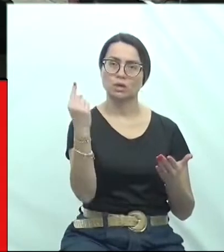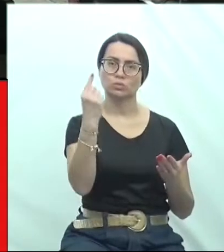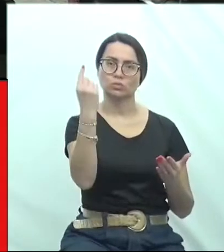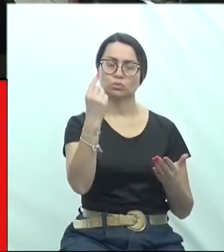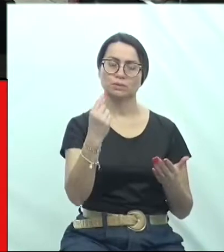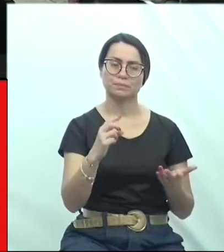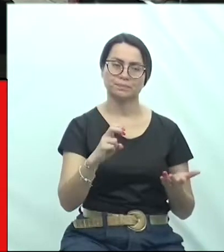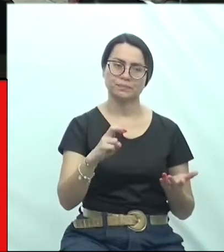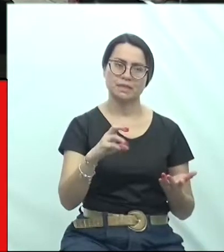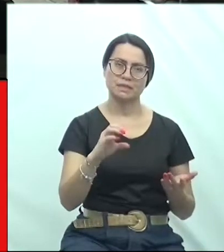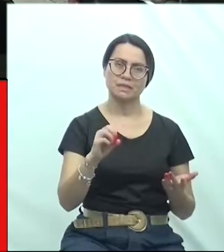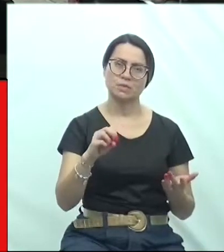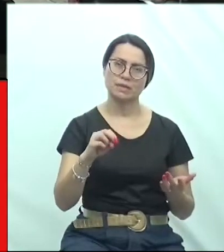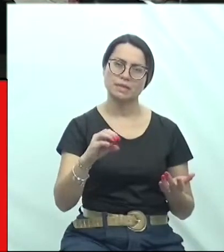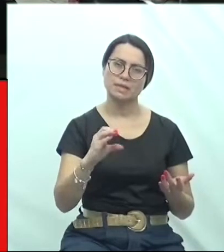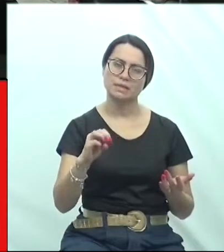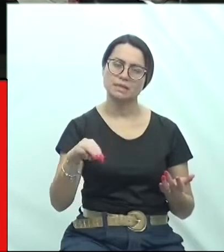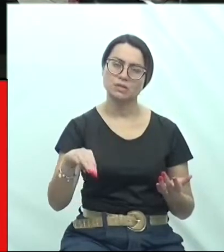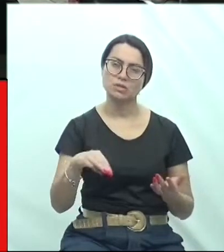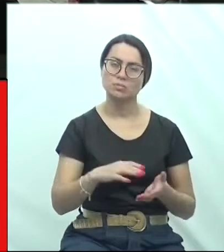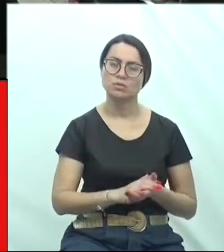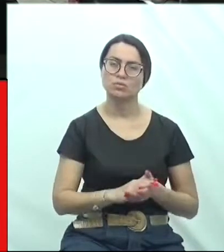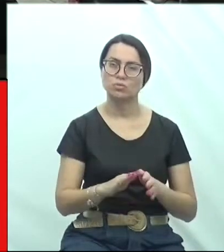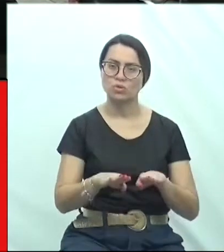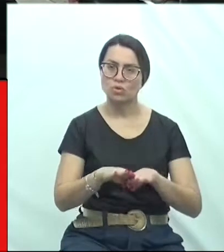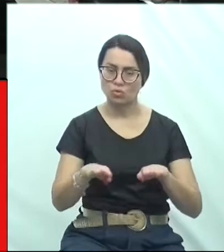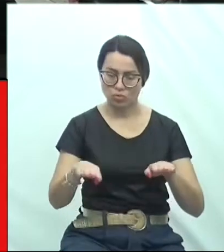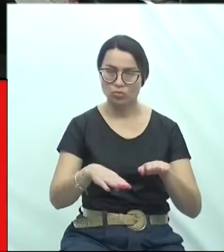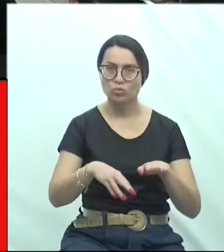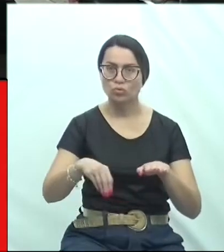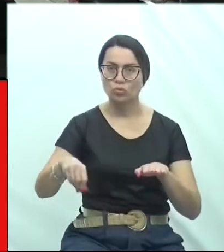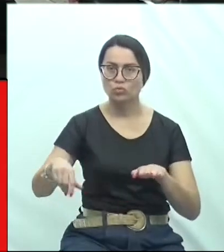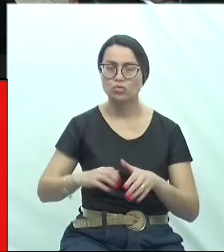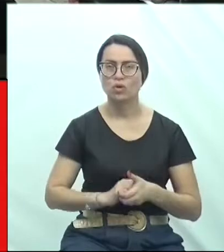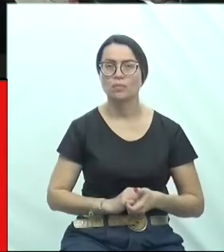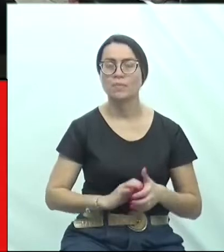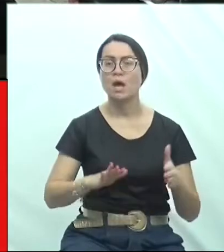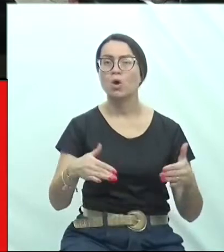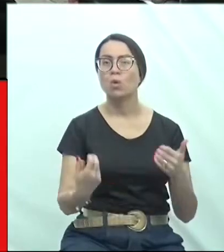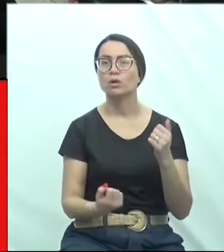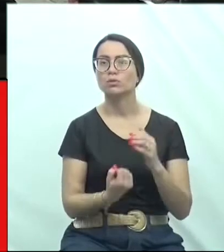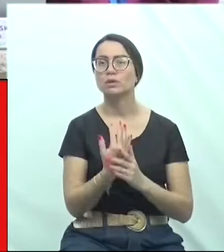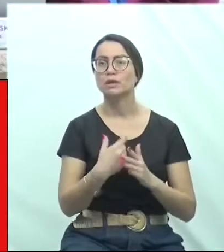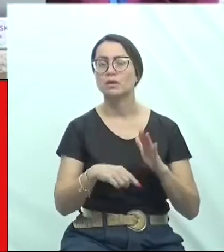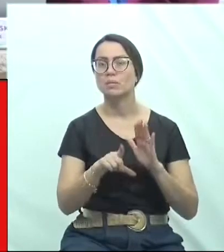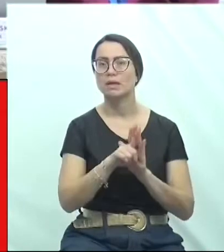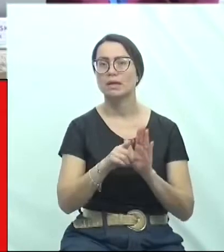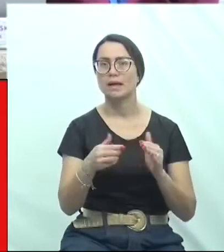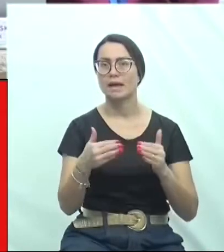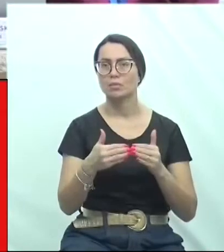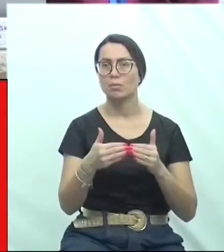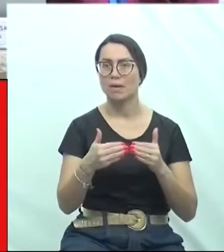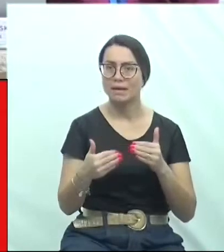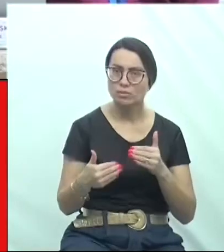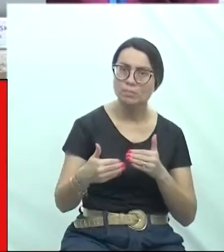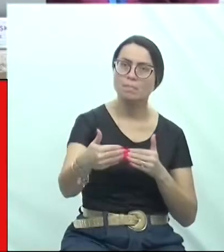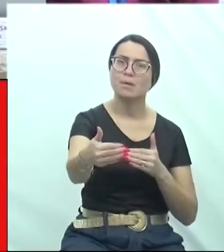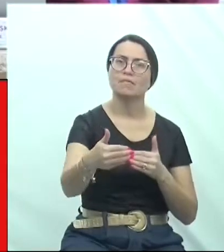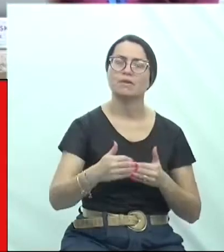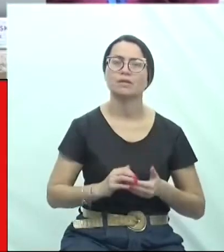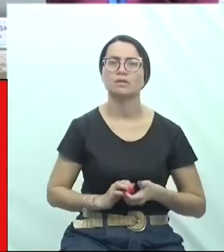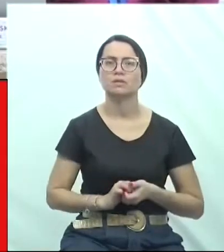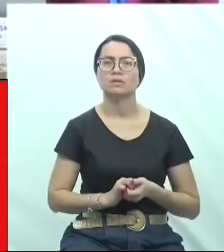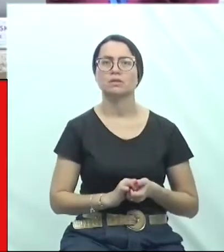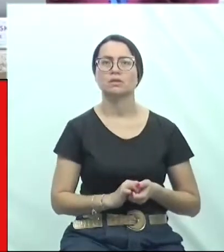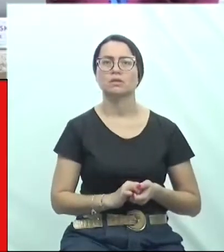tá? É, quando a gente faz uma lei, uma normativa, é daquele momento para frente, né? As pessoas